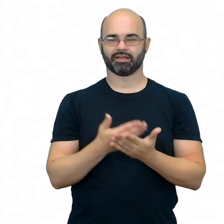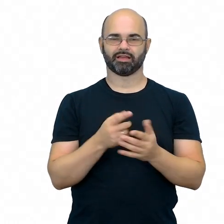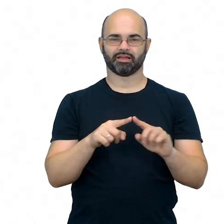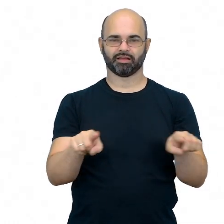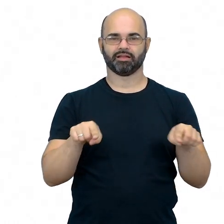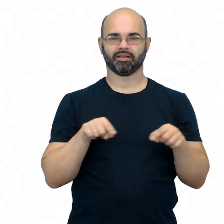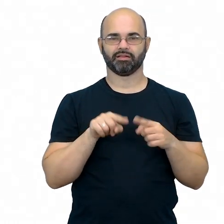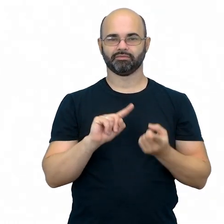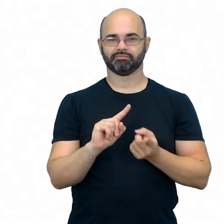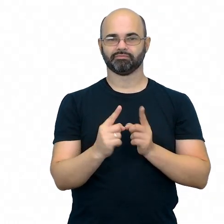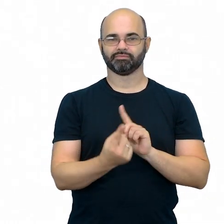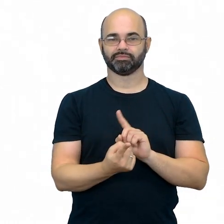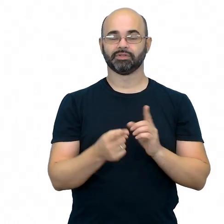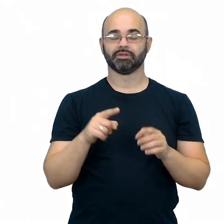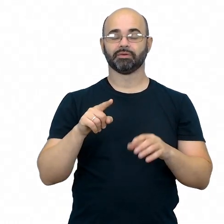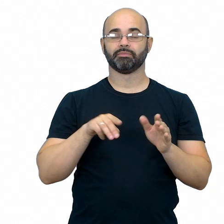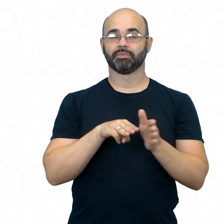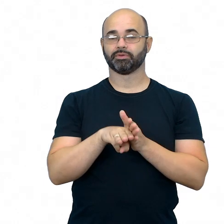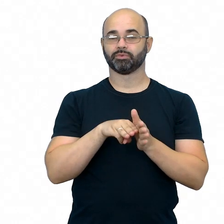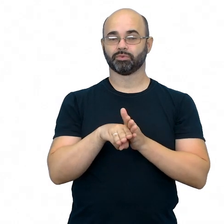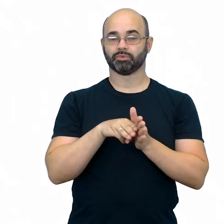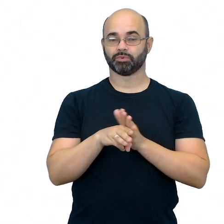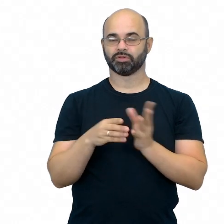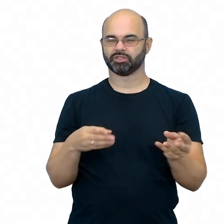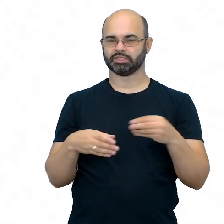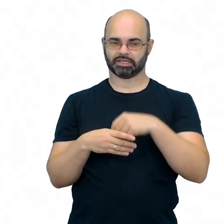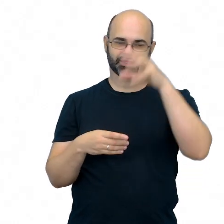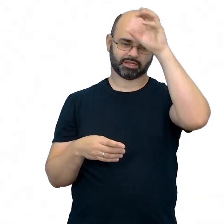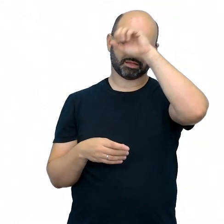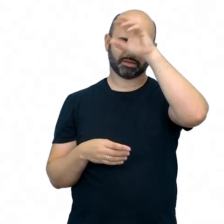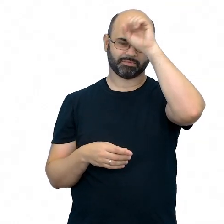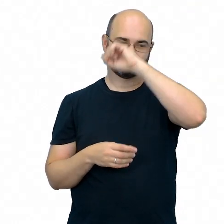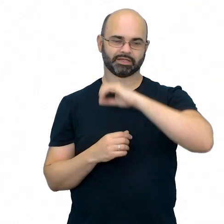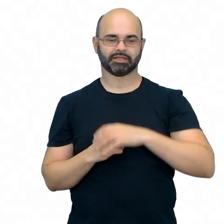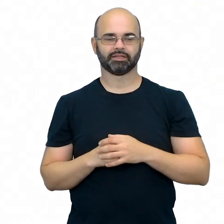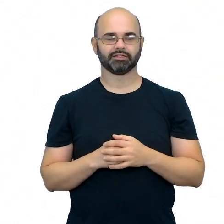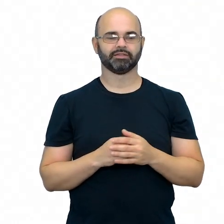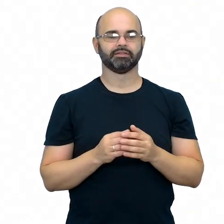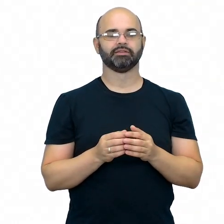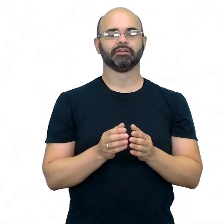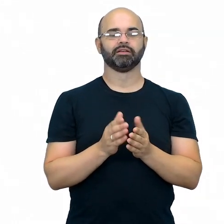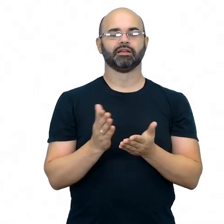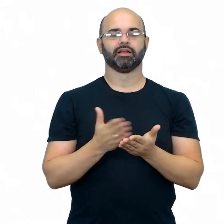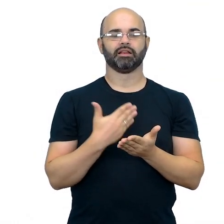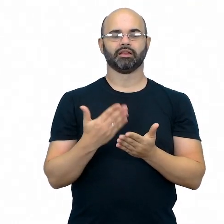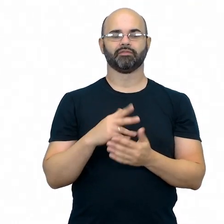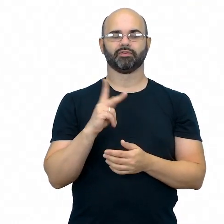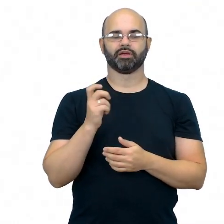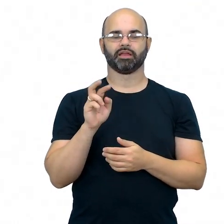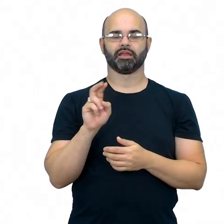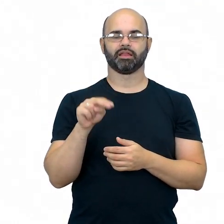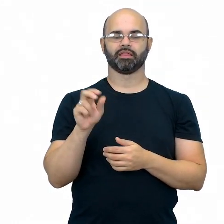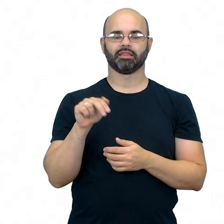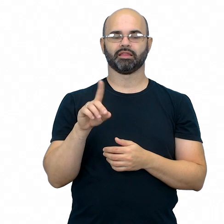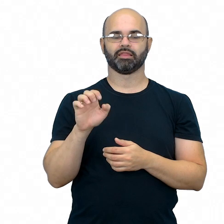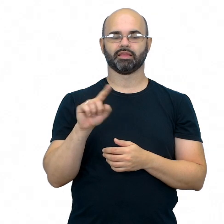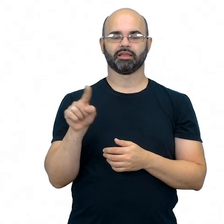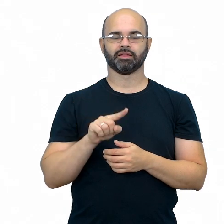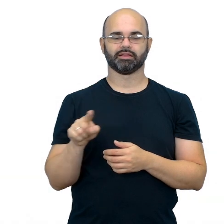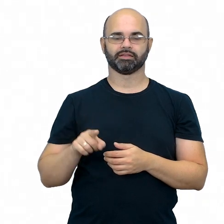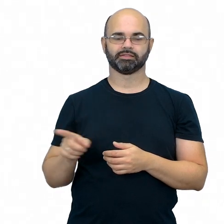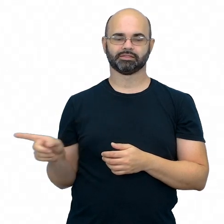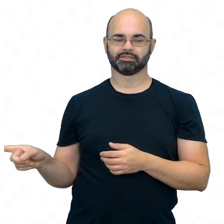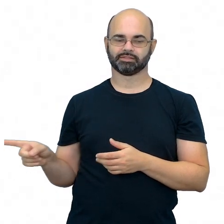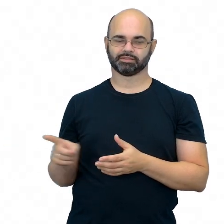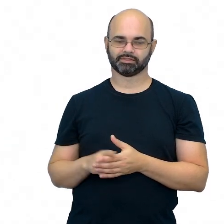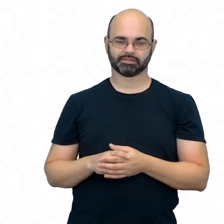dentro dessa metodologia ativa de aprendizagem. Também trouxemos o livro do professor Hernandes, né, que é a transgressão e mudança na educação,